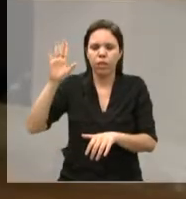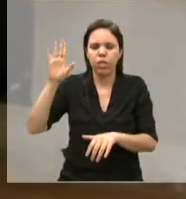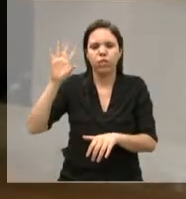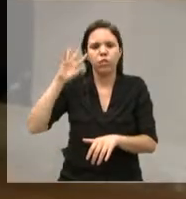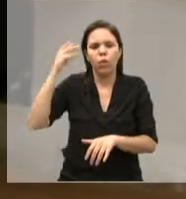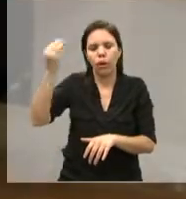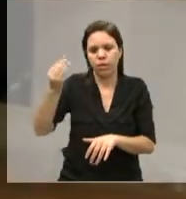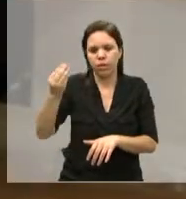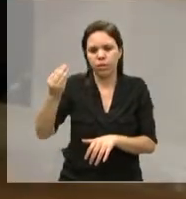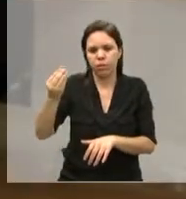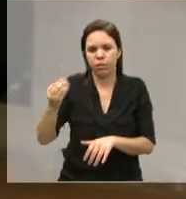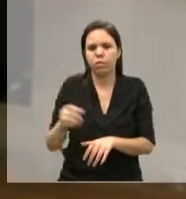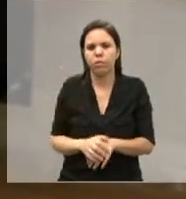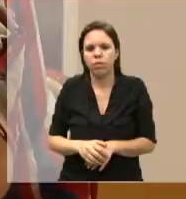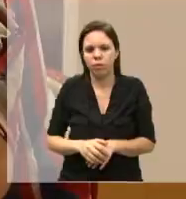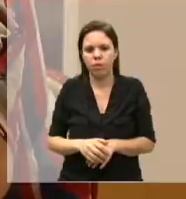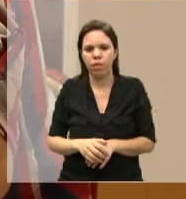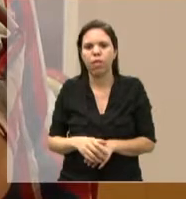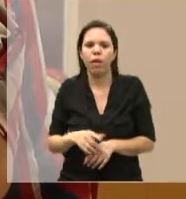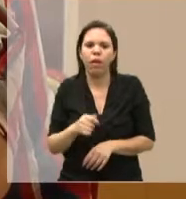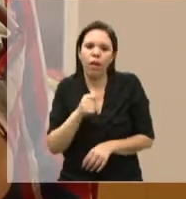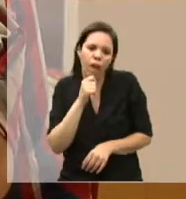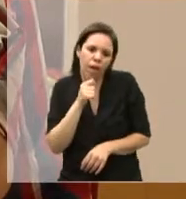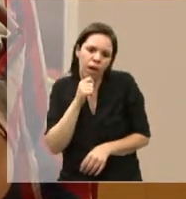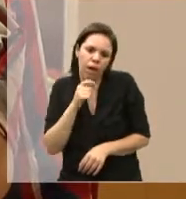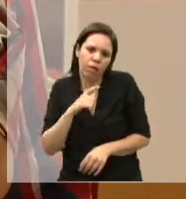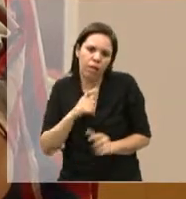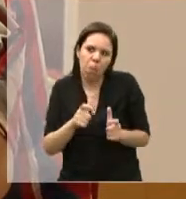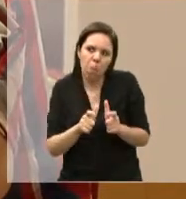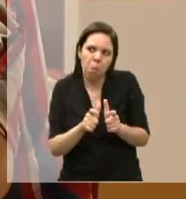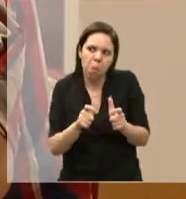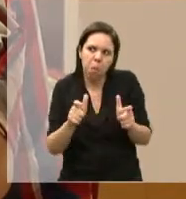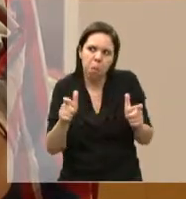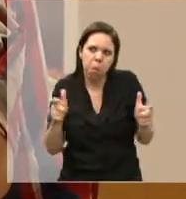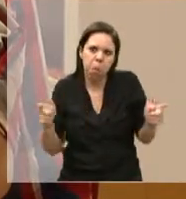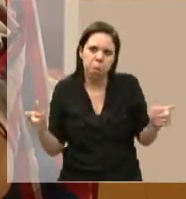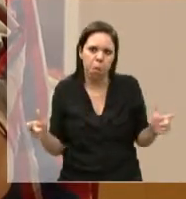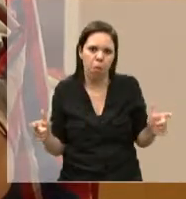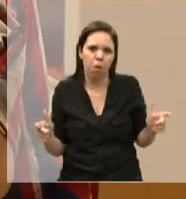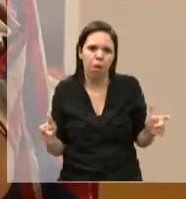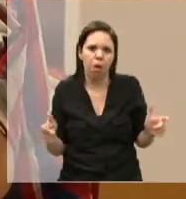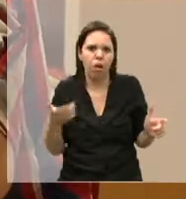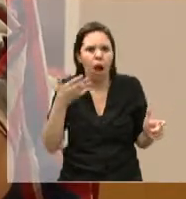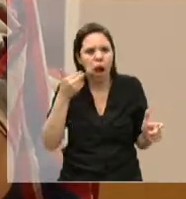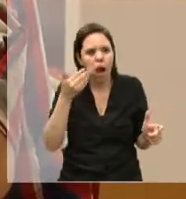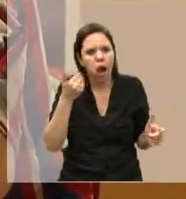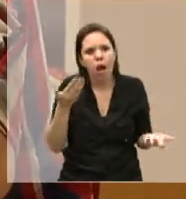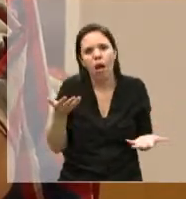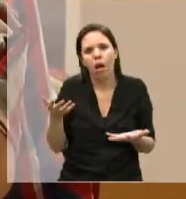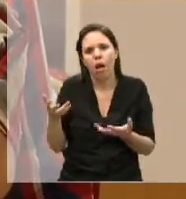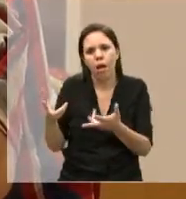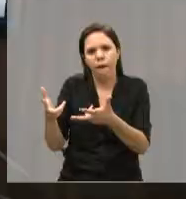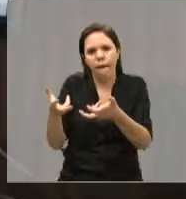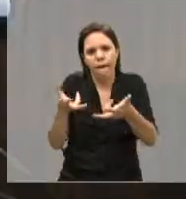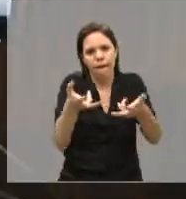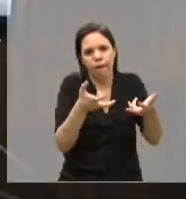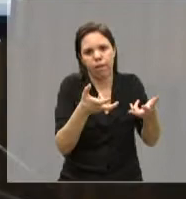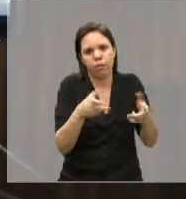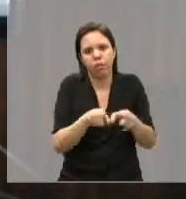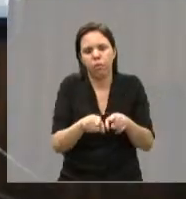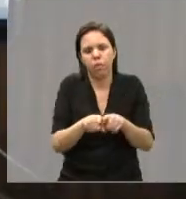um oásis de conhecimento. A gente tem ainda um campo gigantesco a ser explorado. E falando de novo